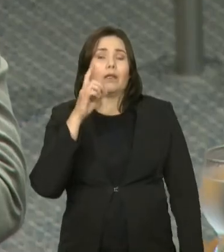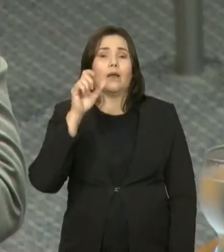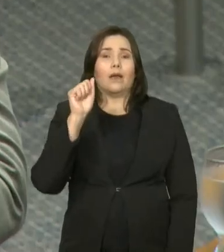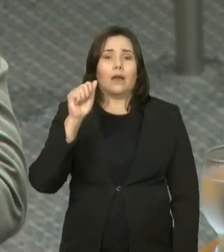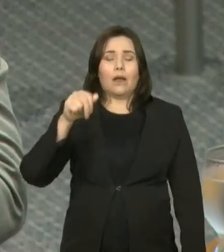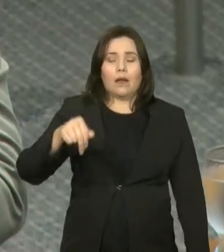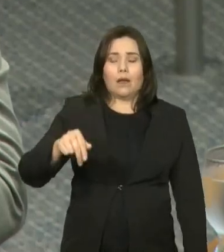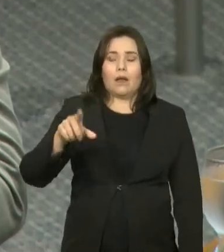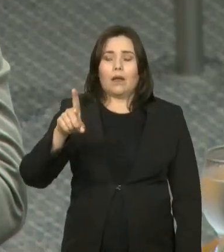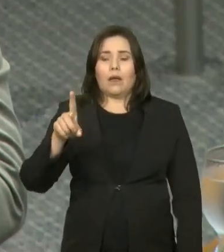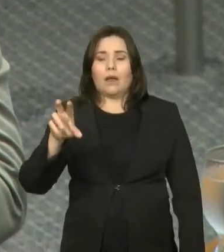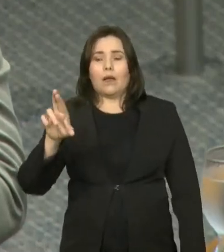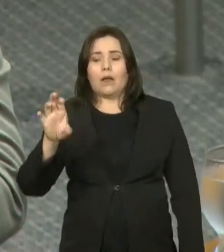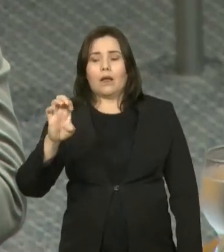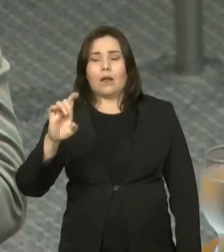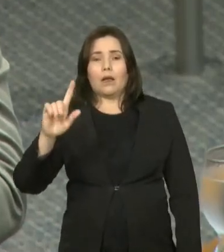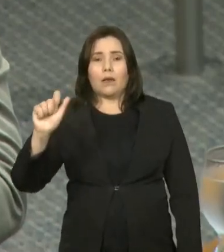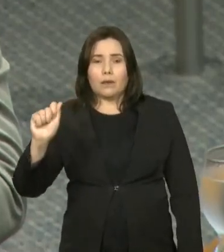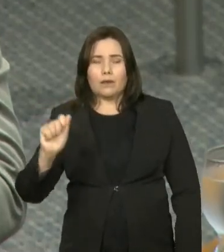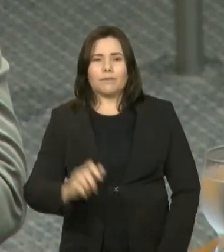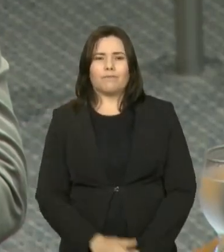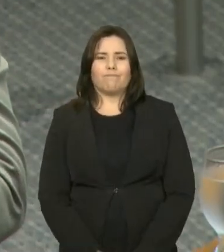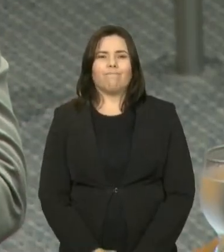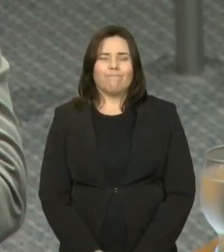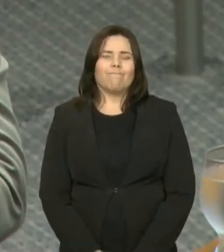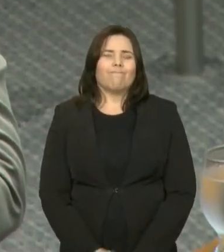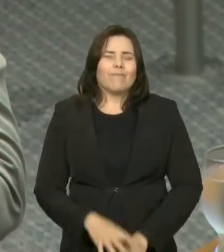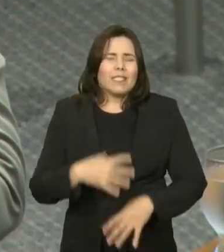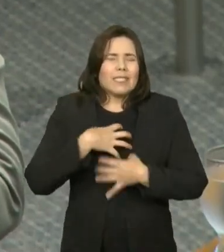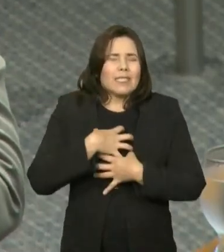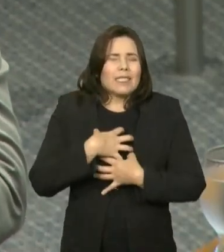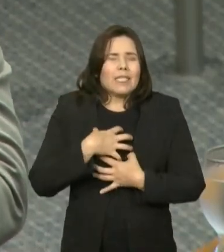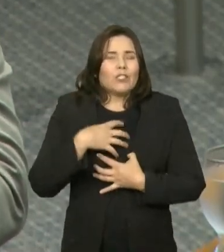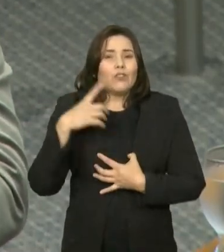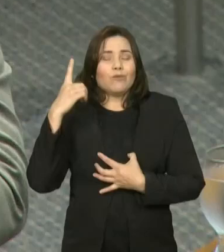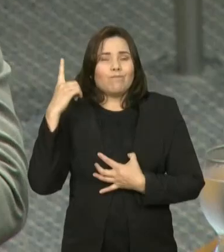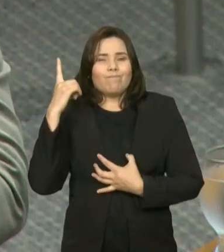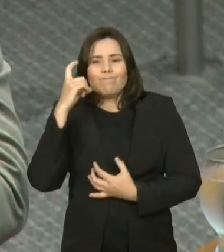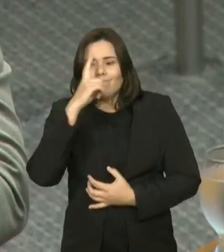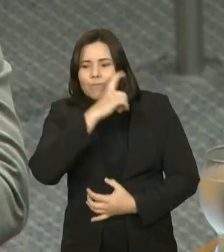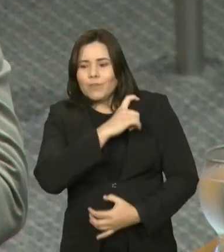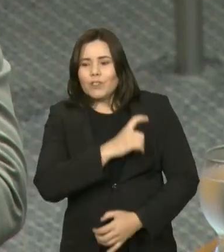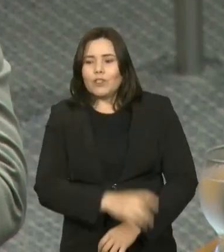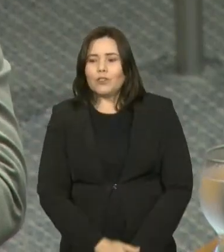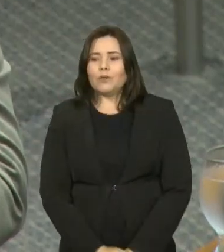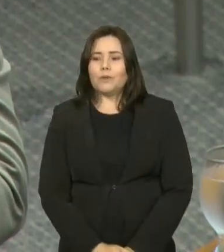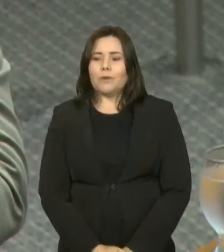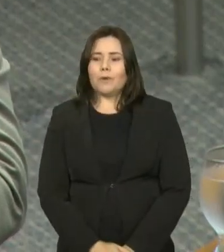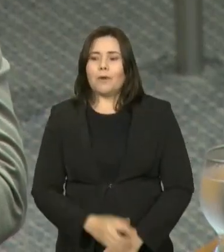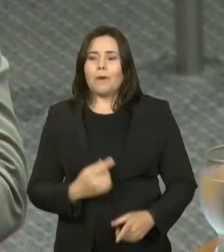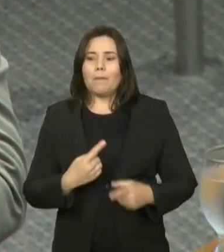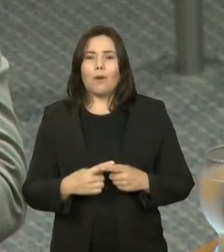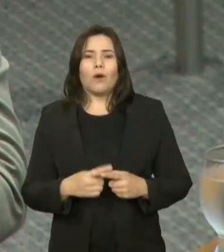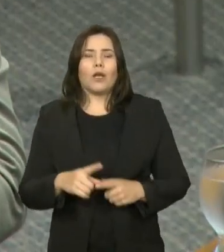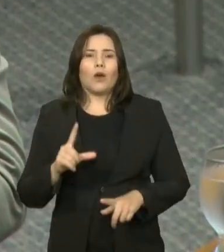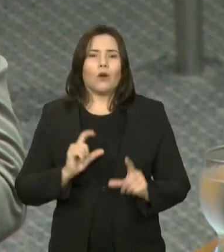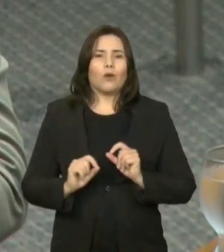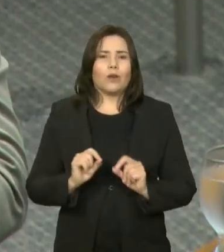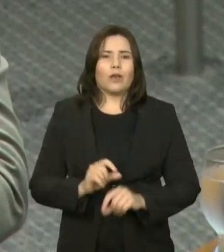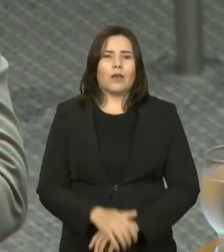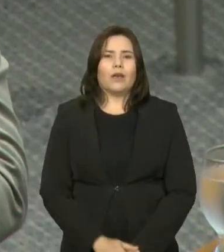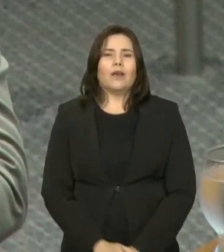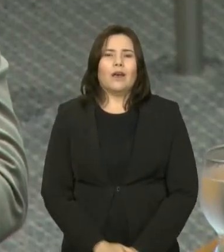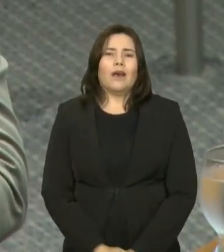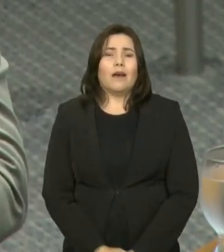são imensas. Às vezes a gente tem que se colocar no canto das outras pessoas para saber que um detalhe, uma pequena